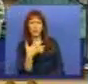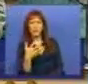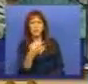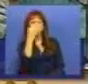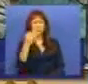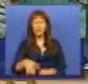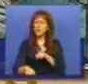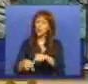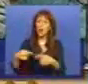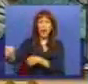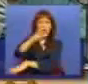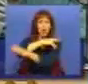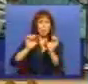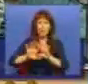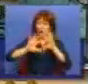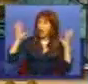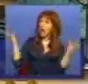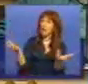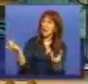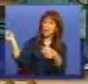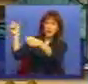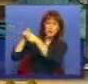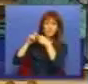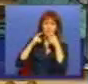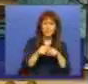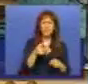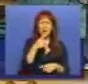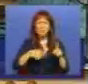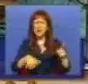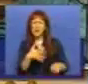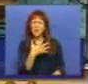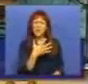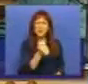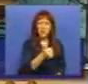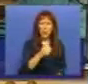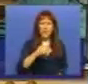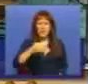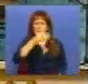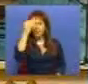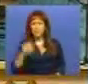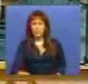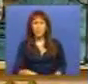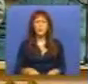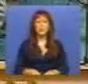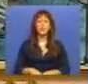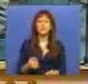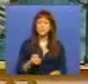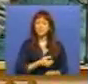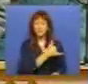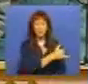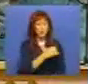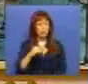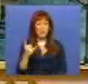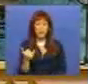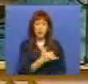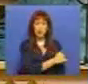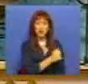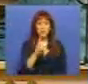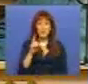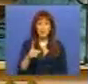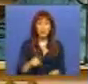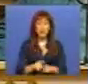90,5%, quando na Europa alargada a média é de cerca de 50%. E entre 2002 e